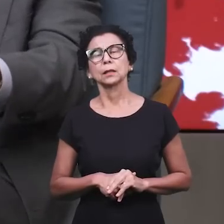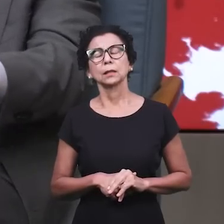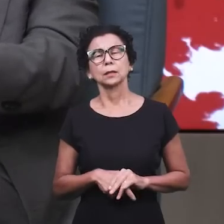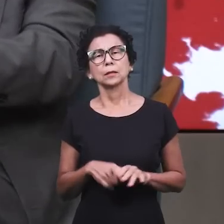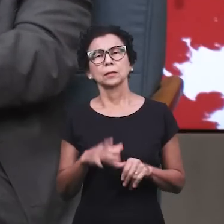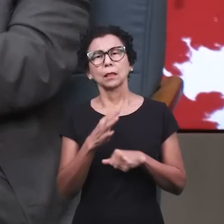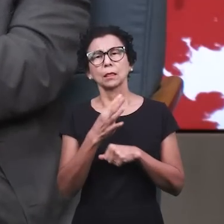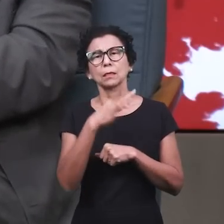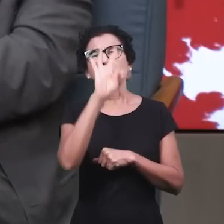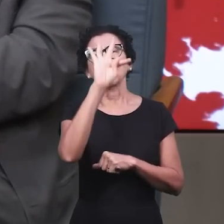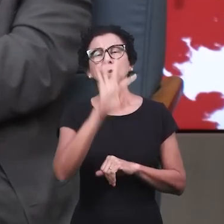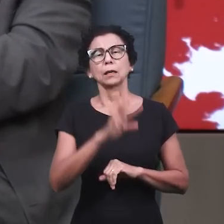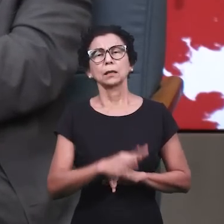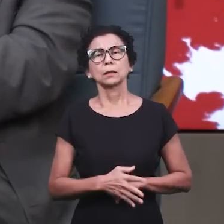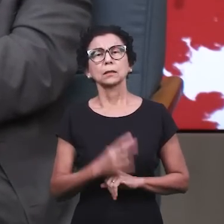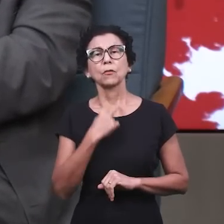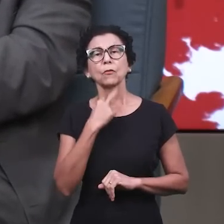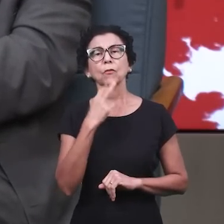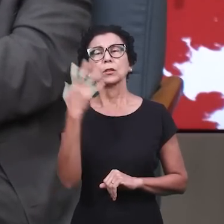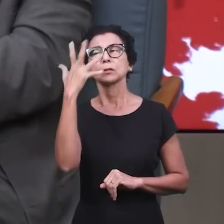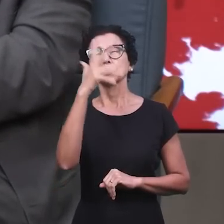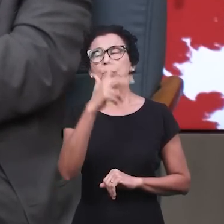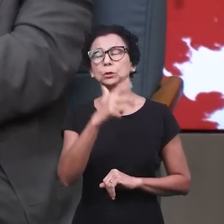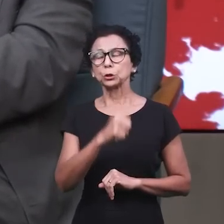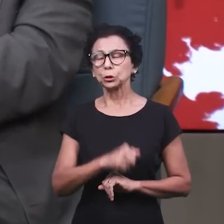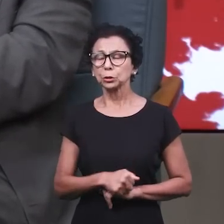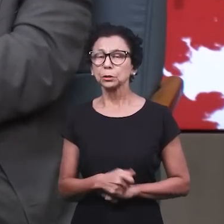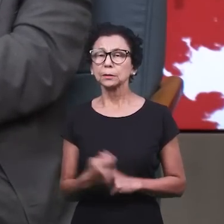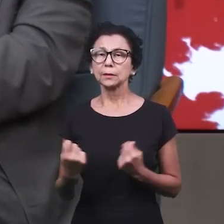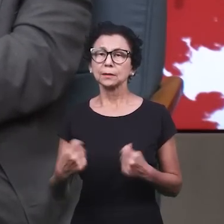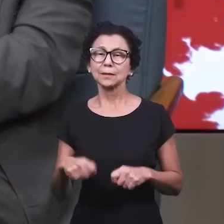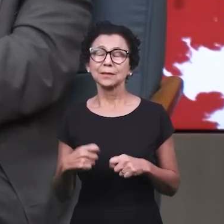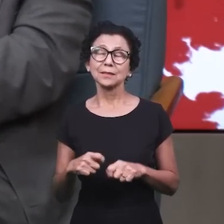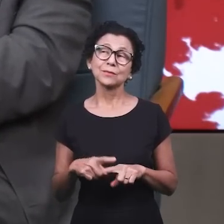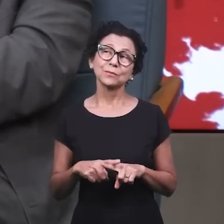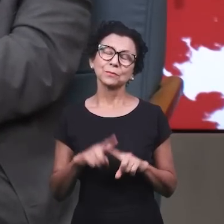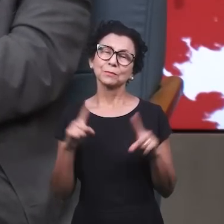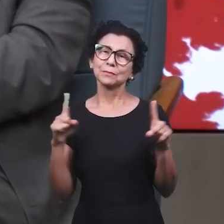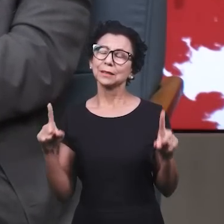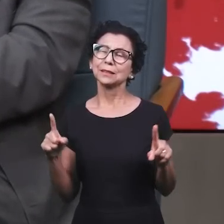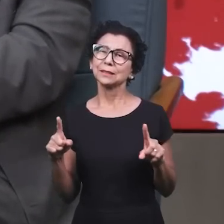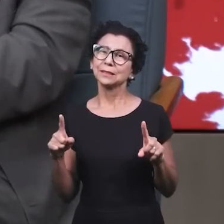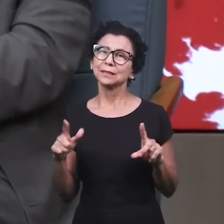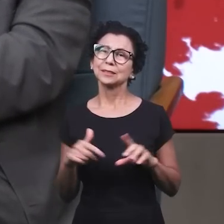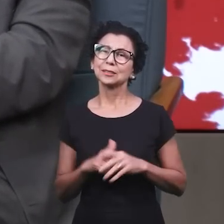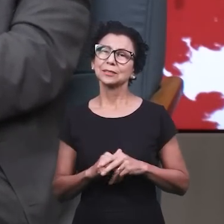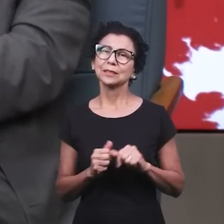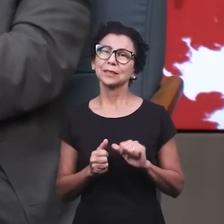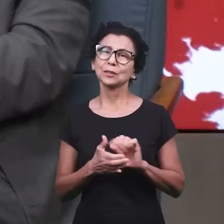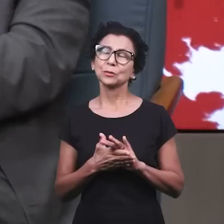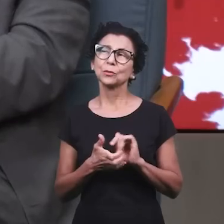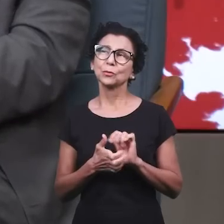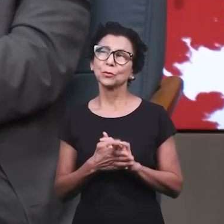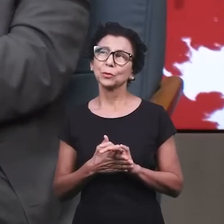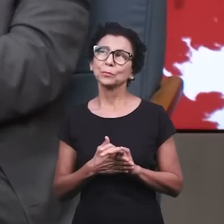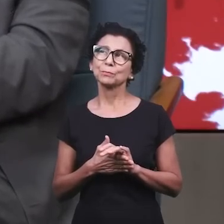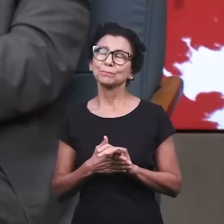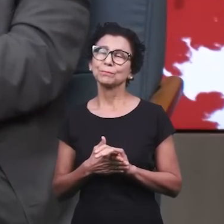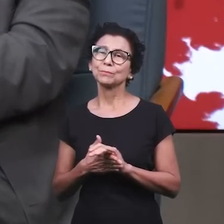vozes bonitas, tá tudo isso. Mas o louvor para nós, ele